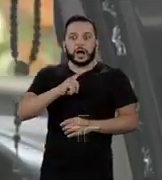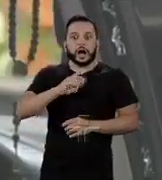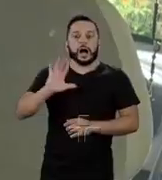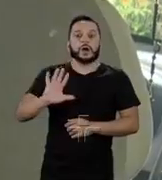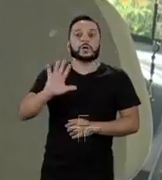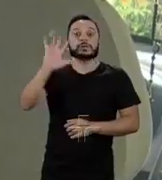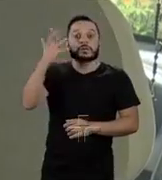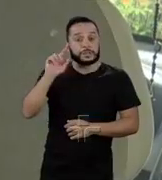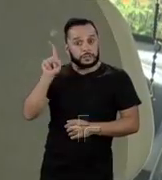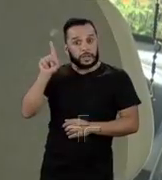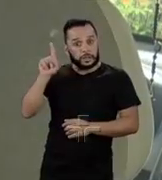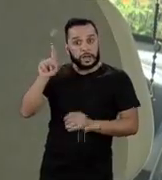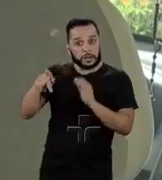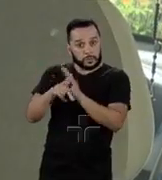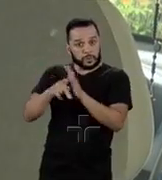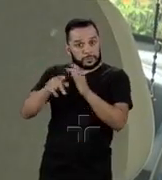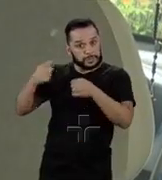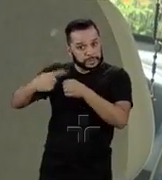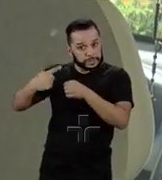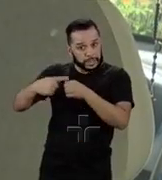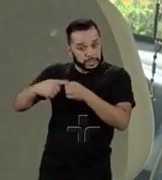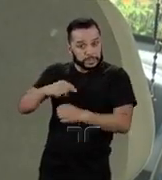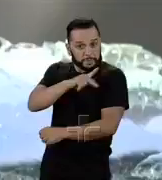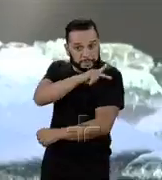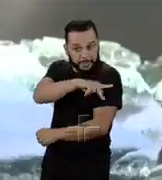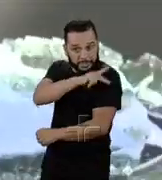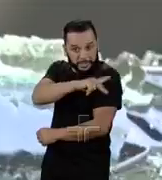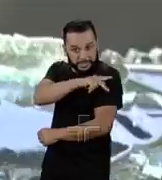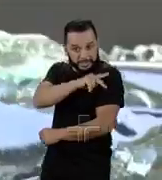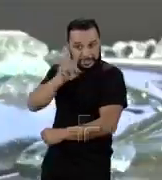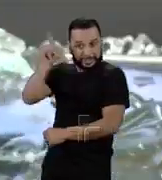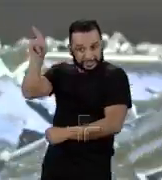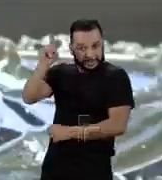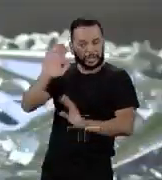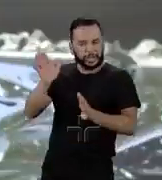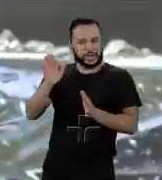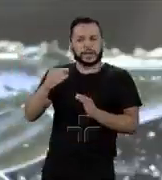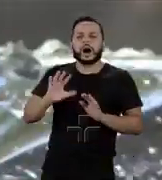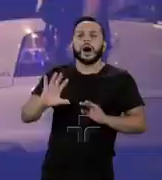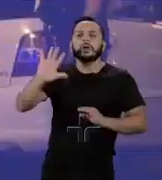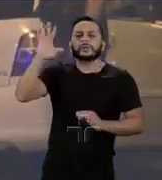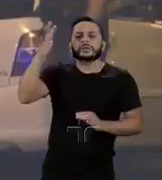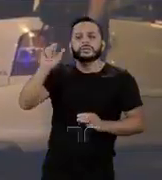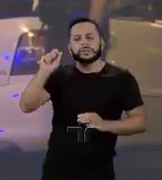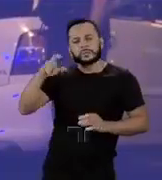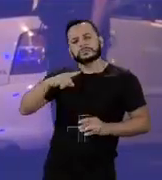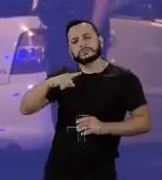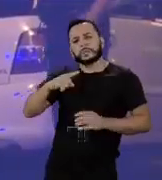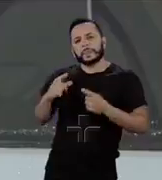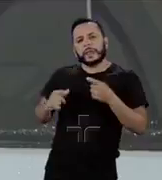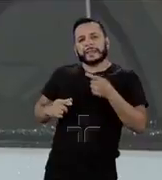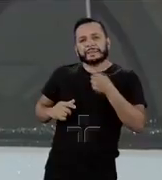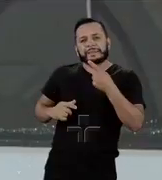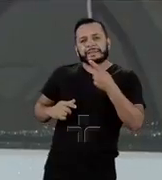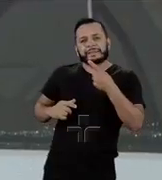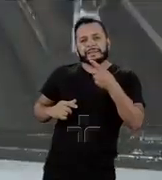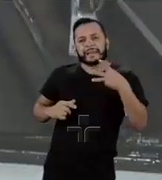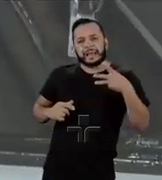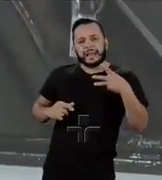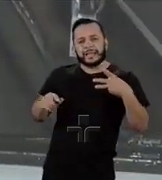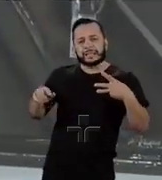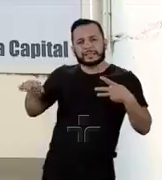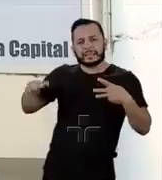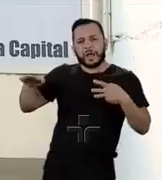estavam Marielle e Anderson constatou que 13 disparos atingiram o veículo, 9 na lataria e 4